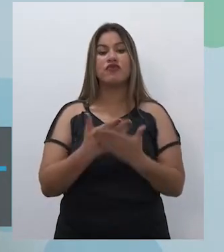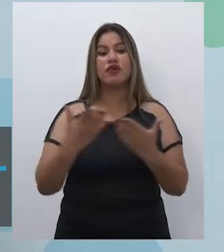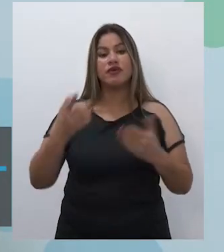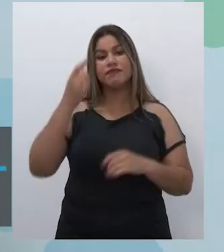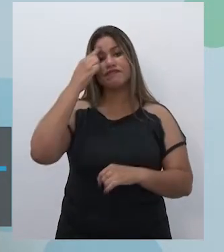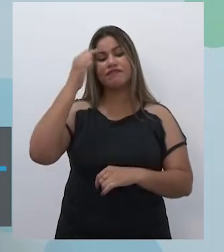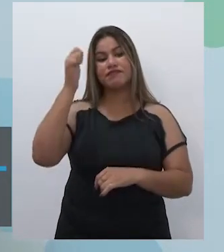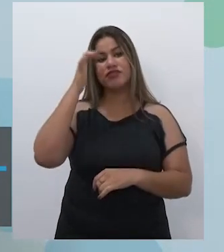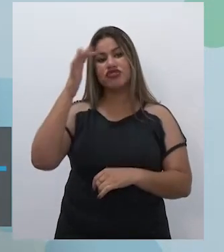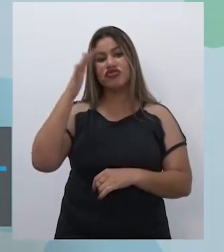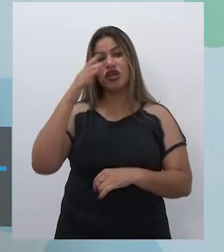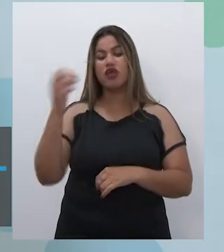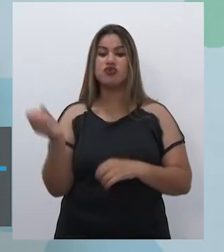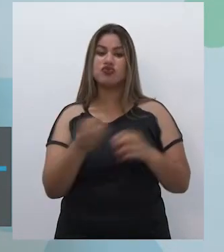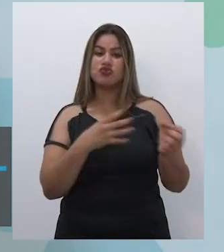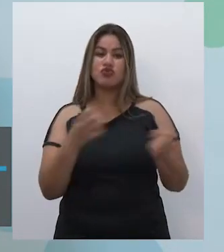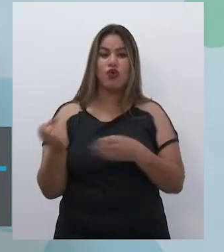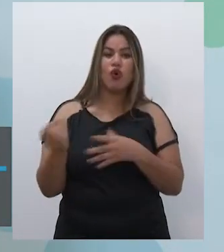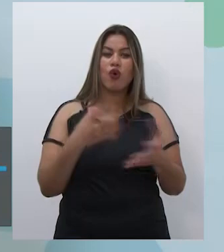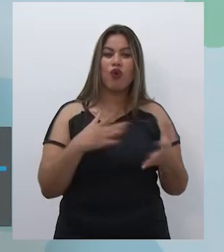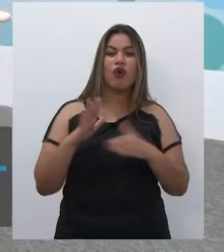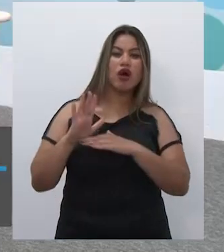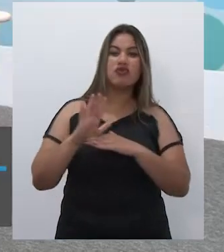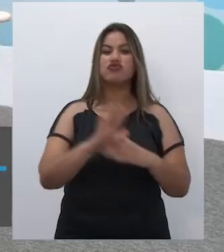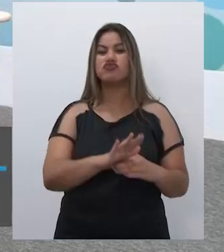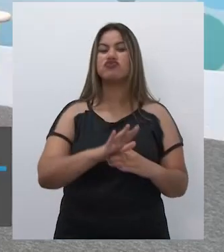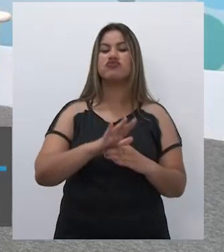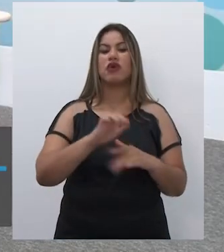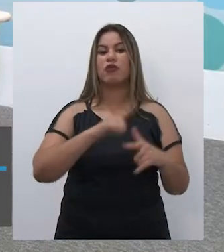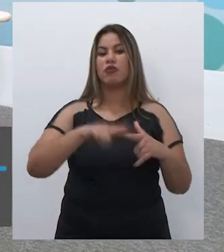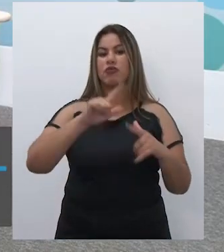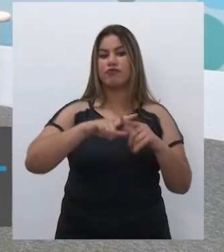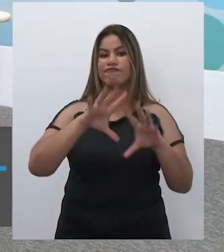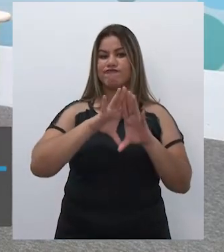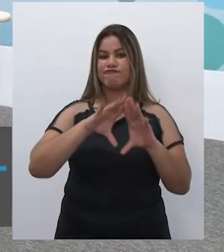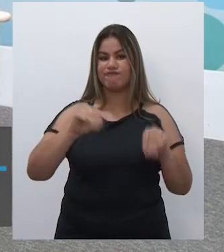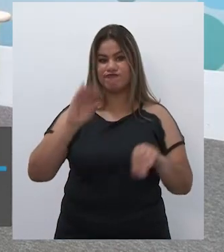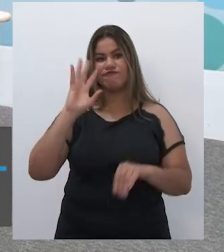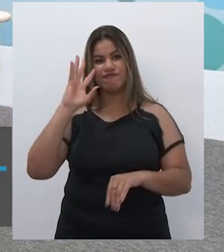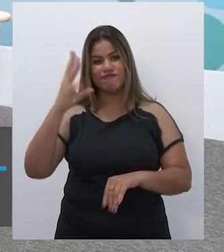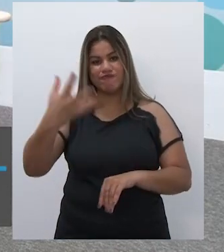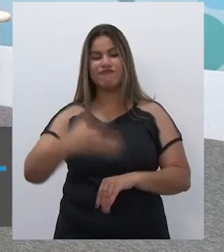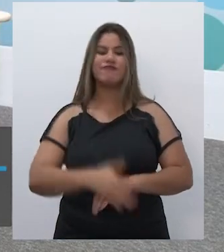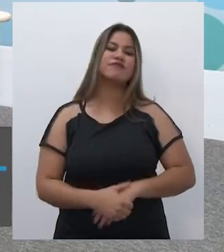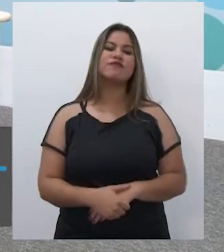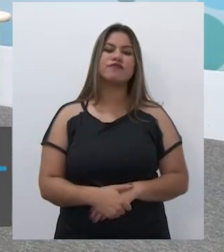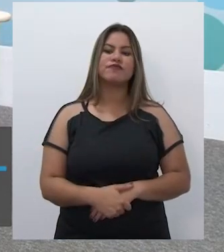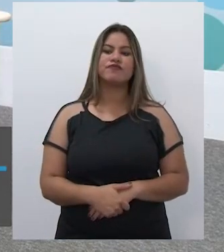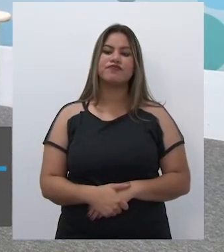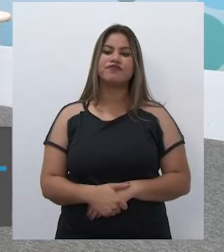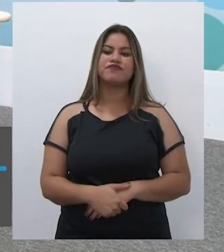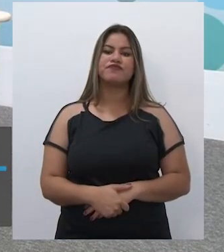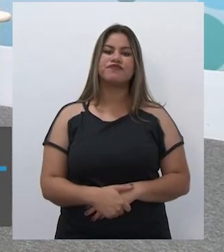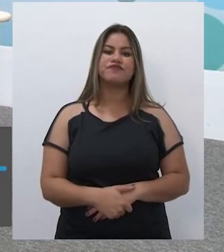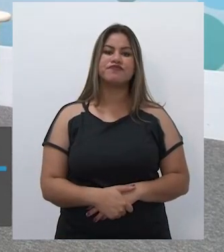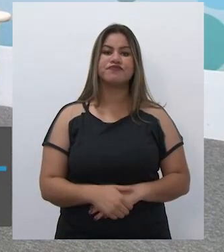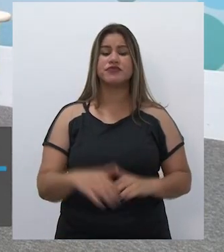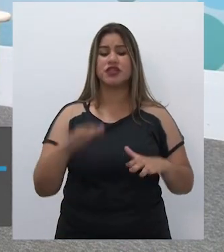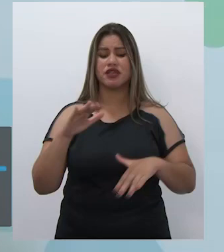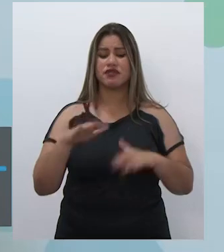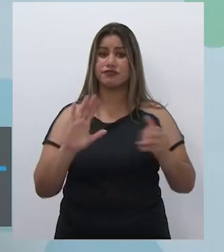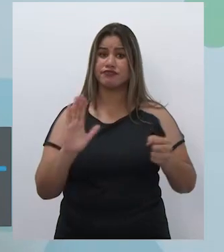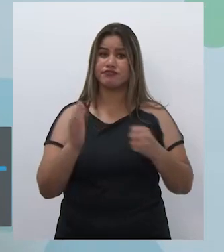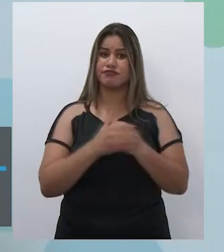forma nova e inusitada de resolver os problemas que muitas vezes estão ali escondidos dentro do nosso